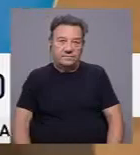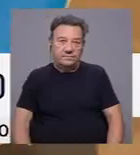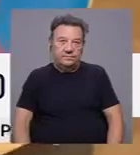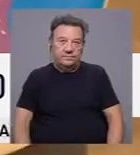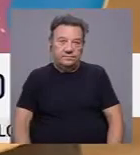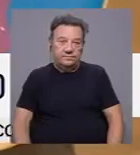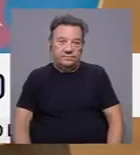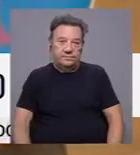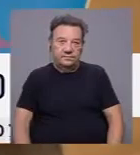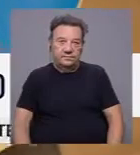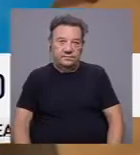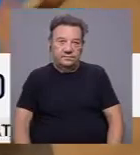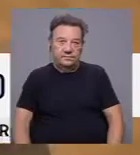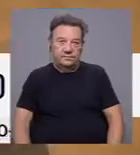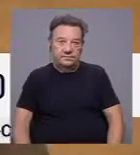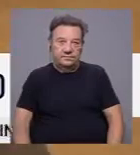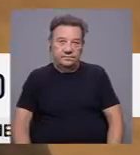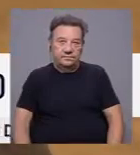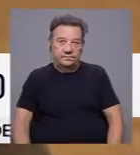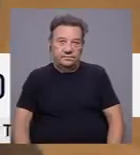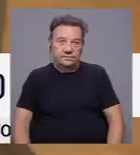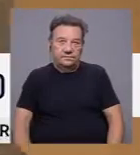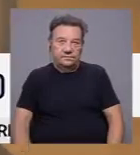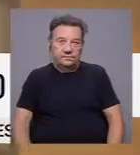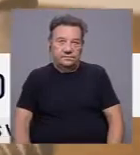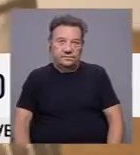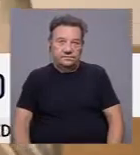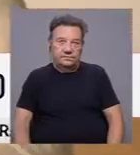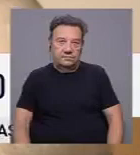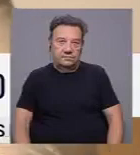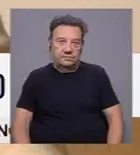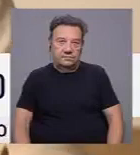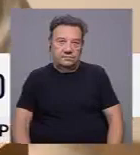Um mapa de tesouros. Era uma ilha,